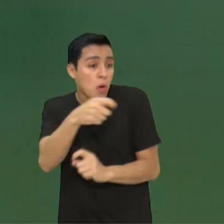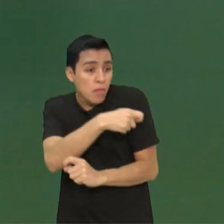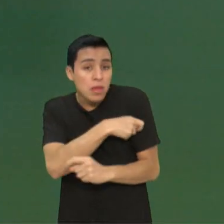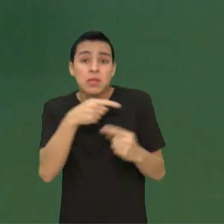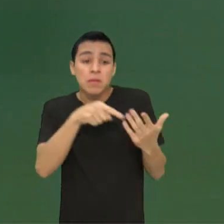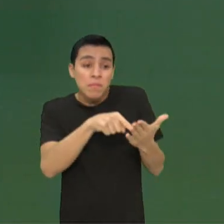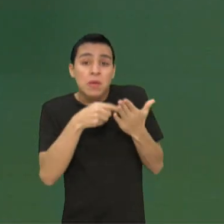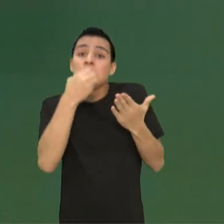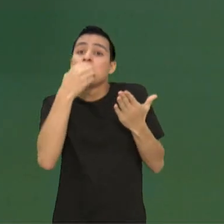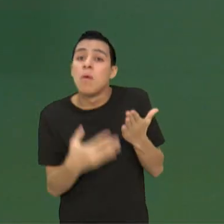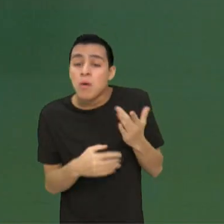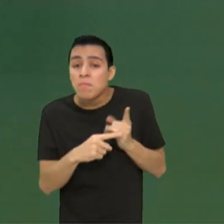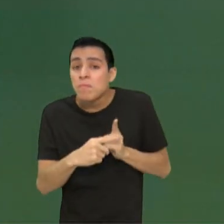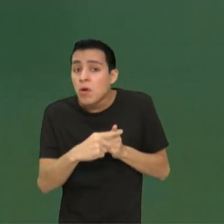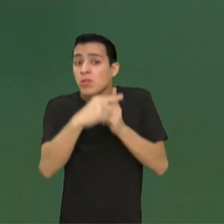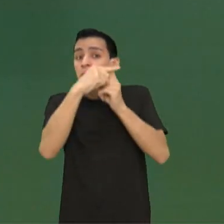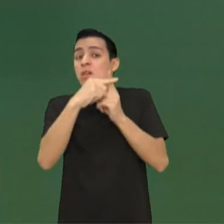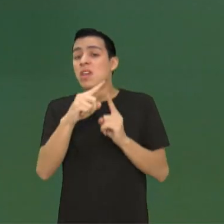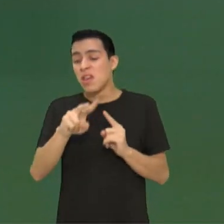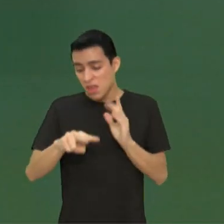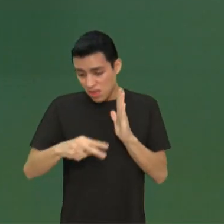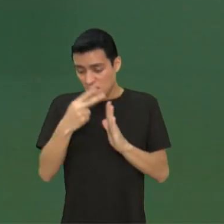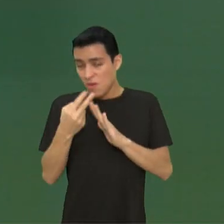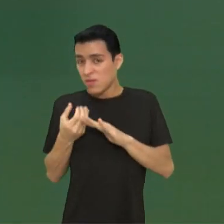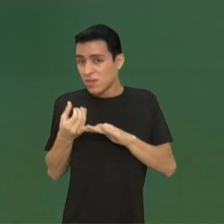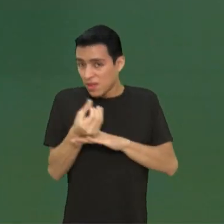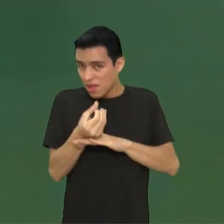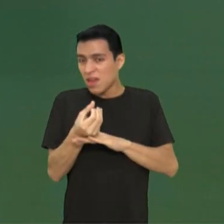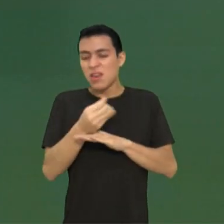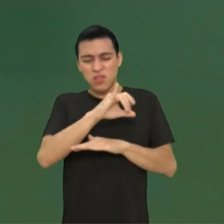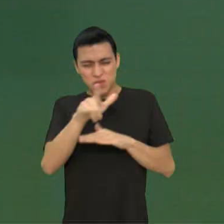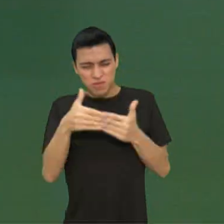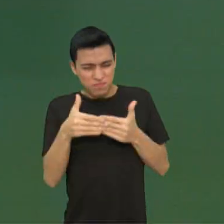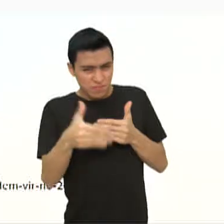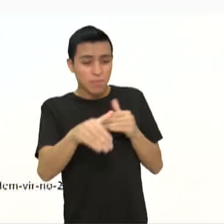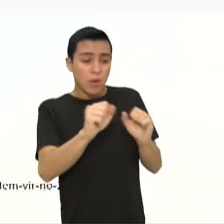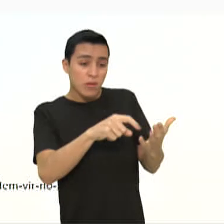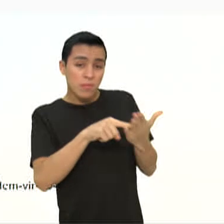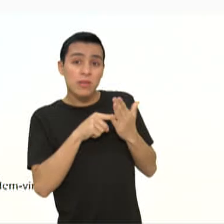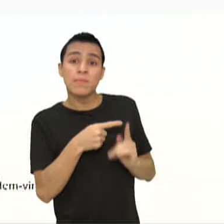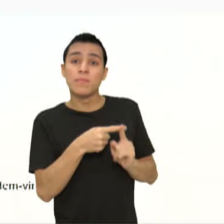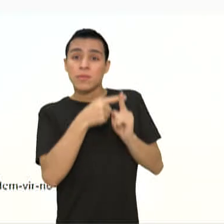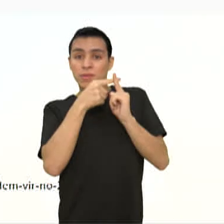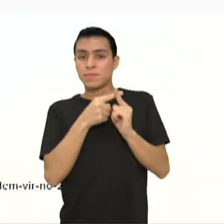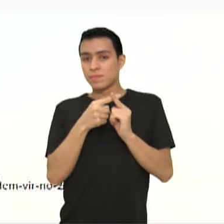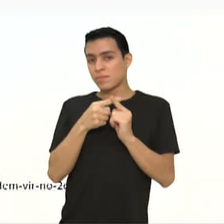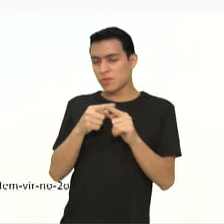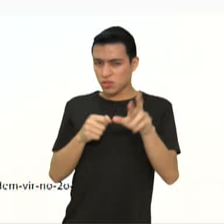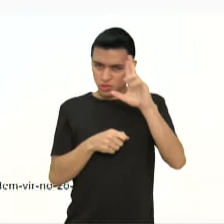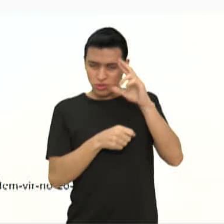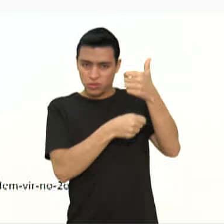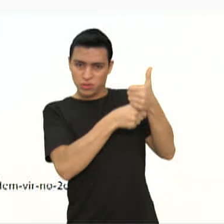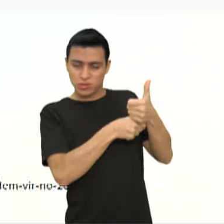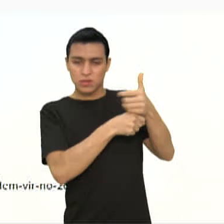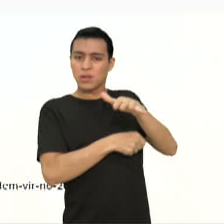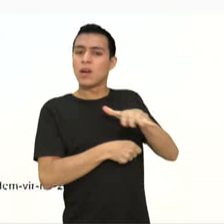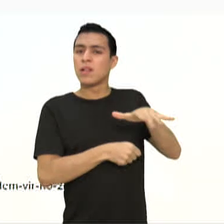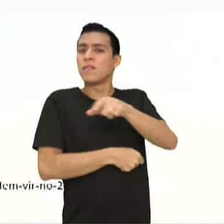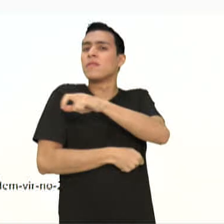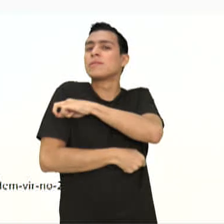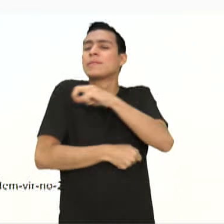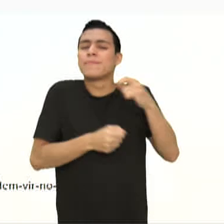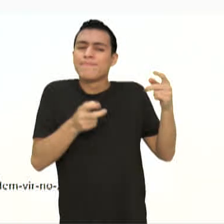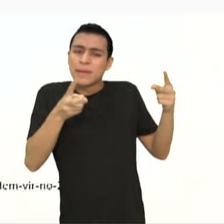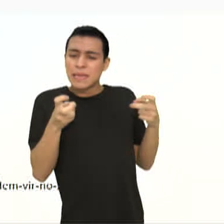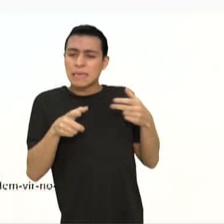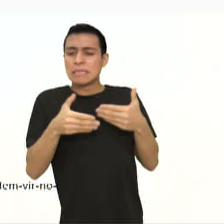contra coronavírus podem vir no segundo semestre, de julho em diante. Chefe da Aliança de Vacinas, Gavi, prevê longo